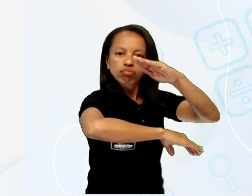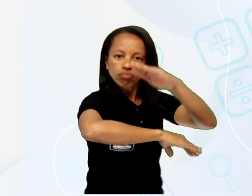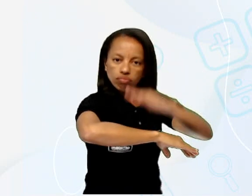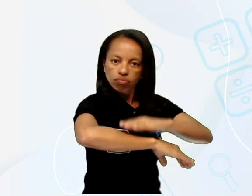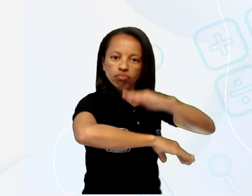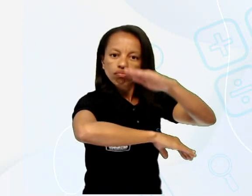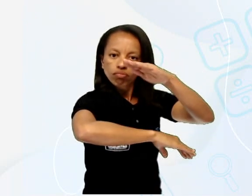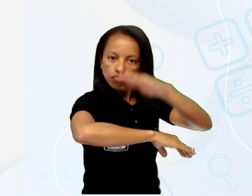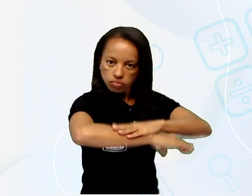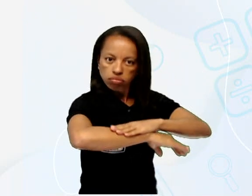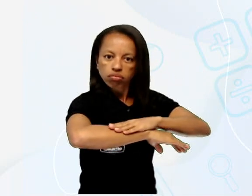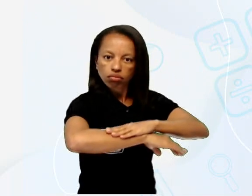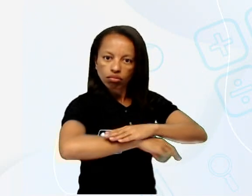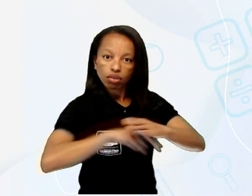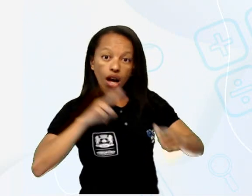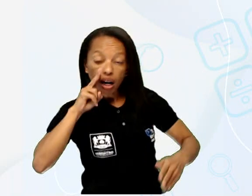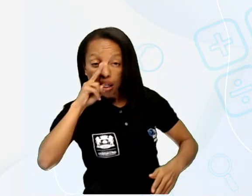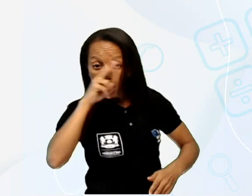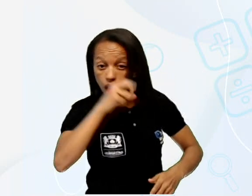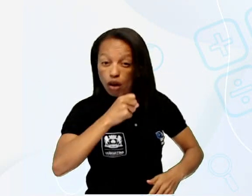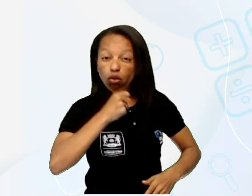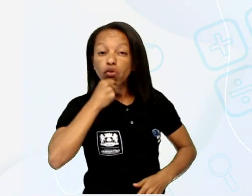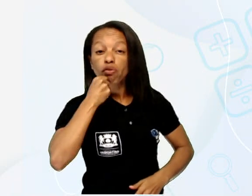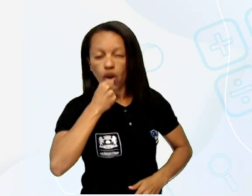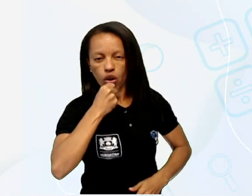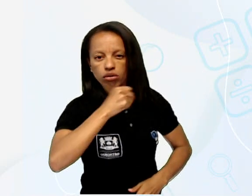uma tapa para matar a criança, não. Uma